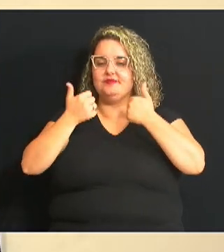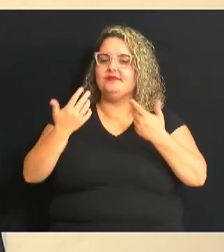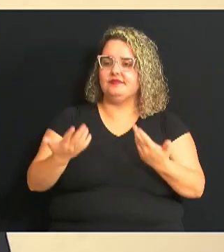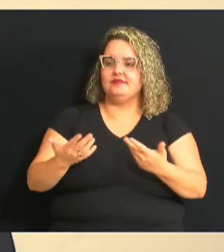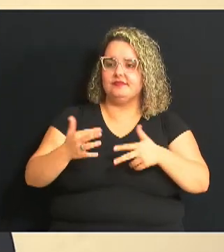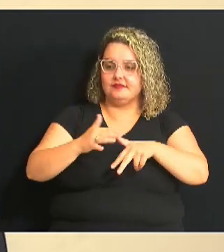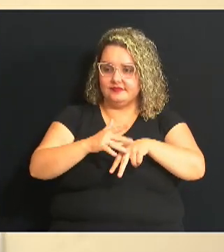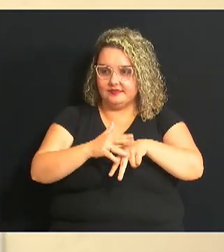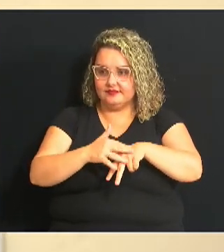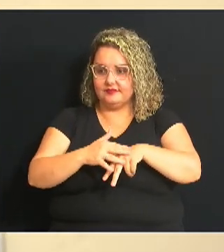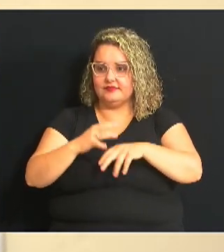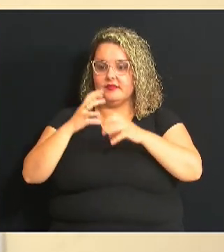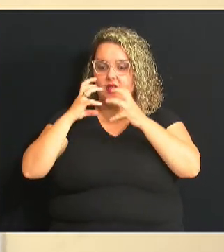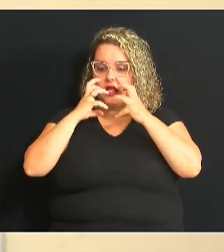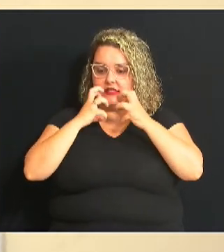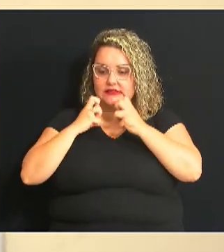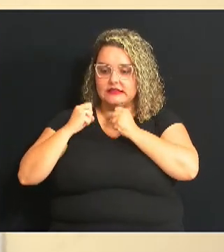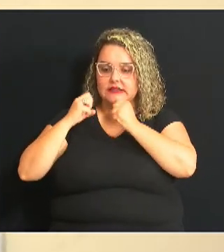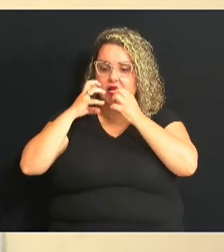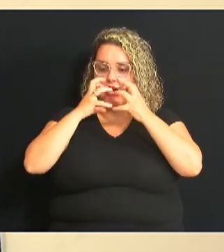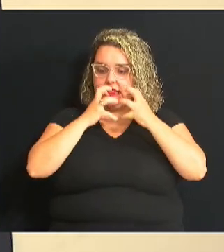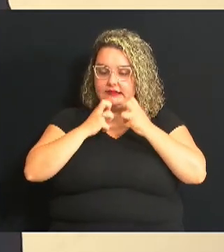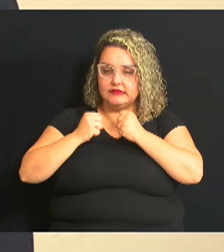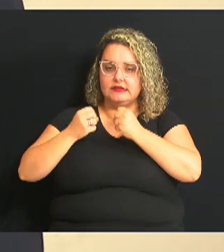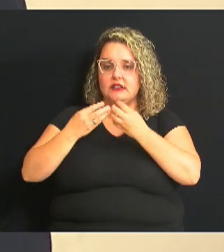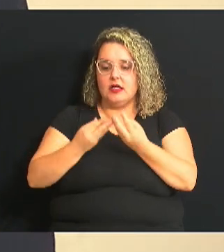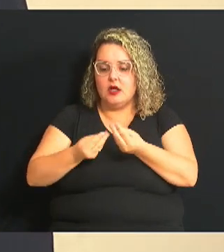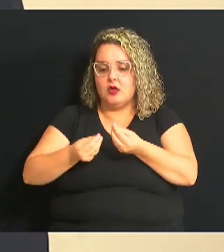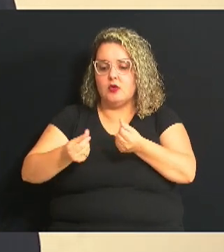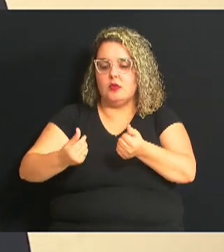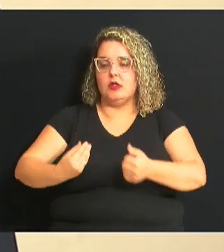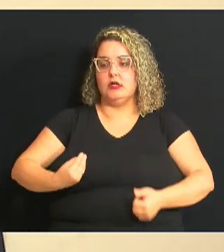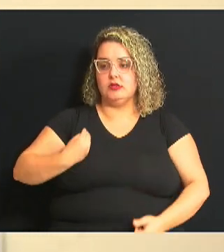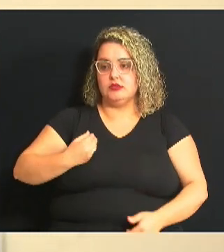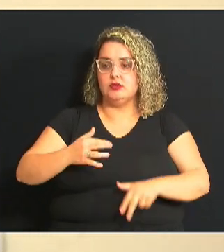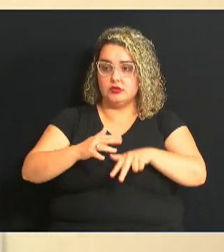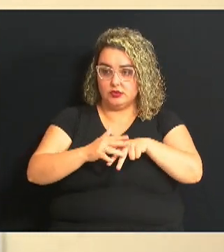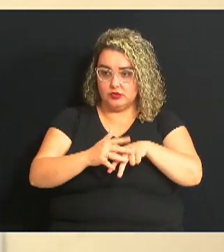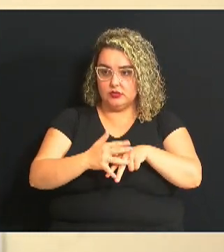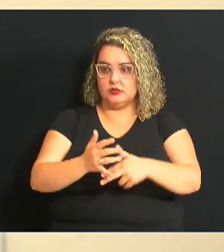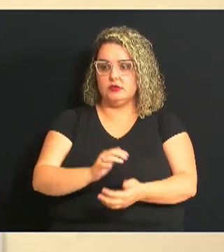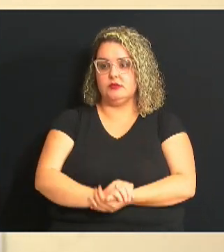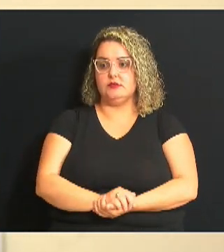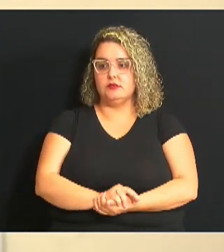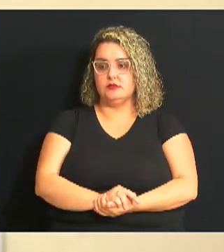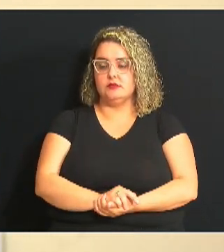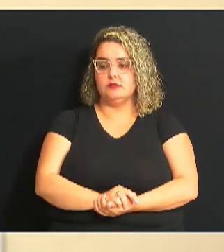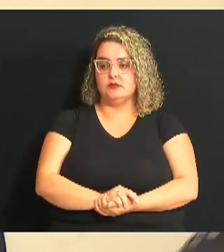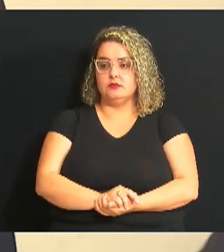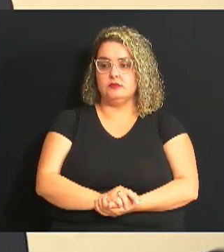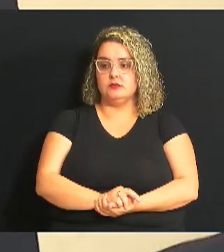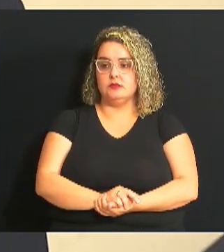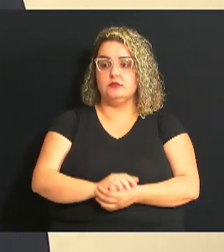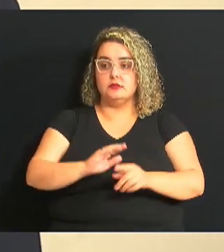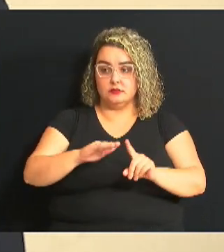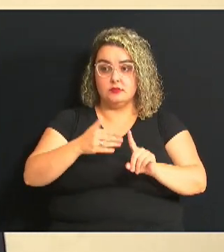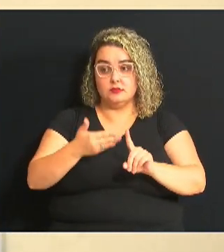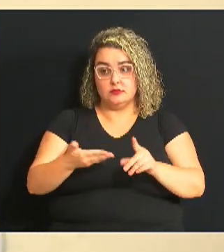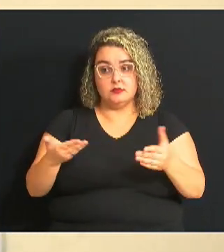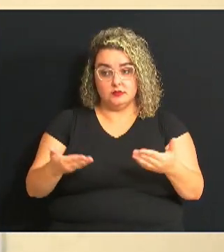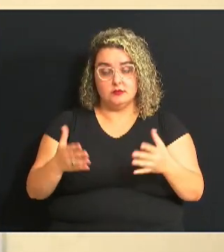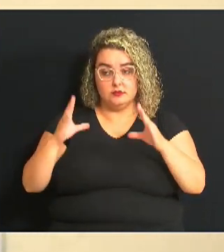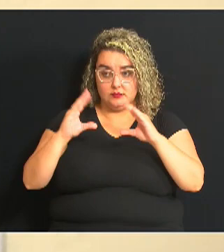uma mastigação que melhora a qualidade de vida também do paciente. E essa homenagem,